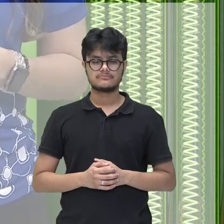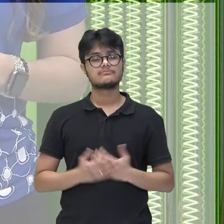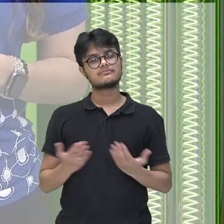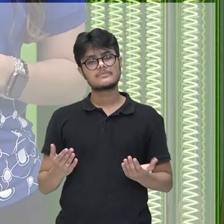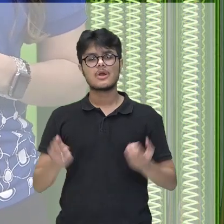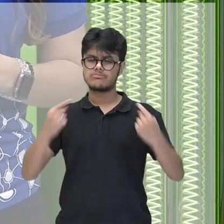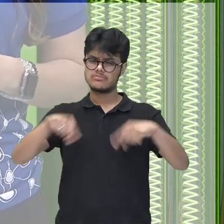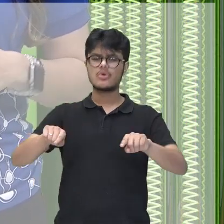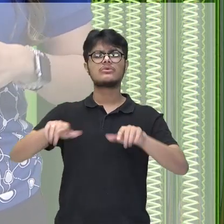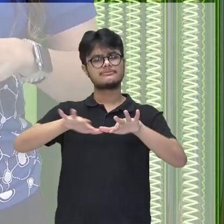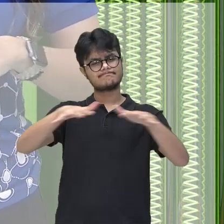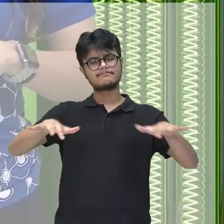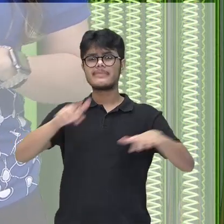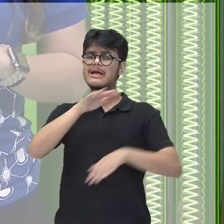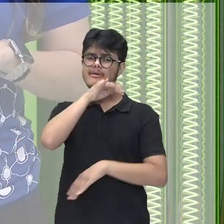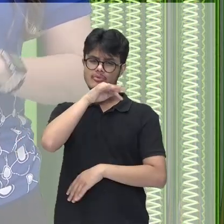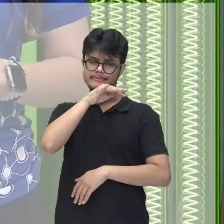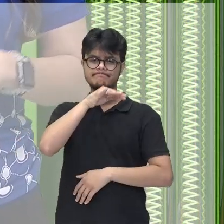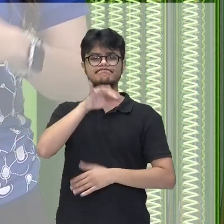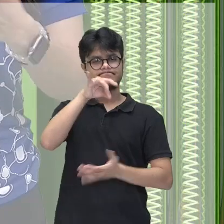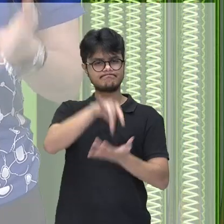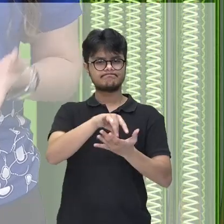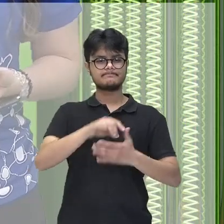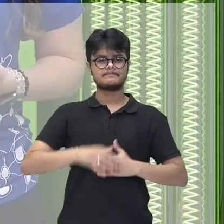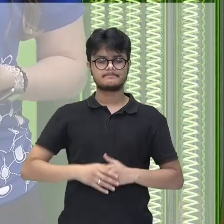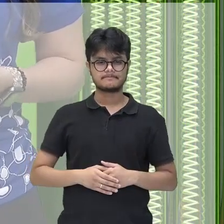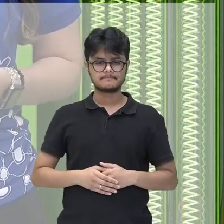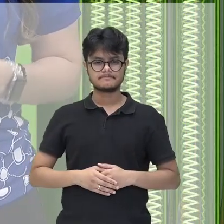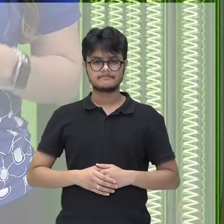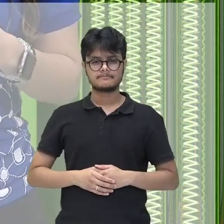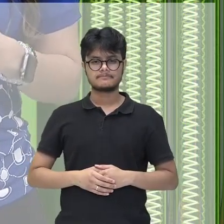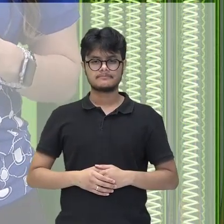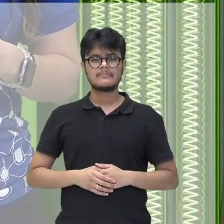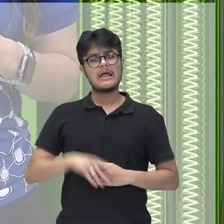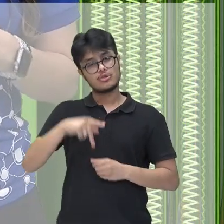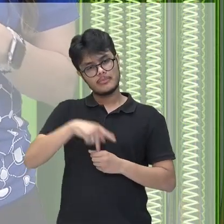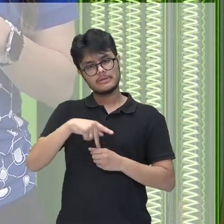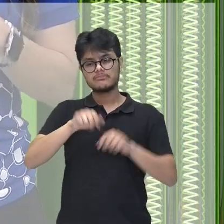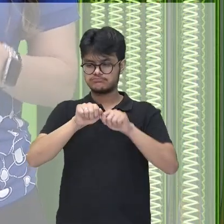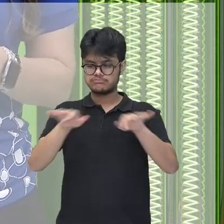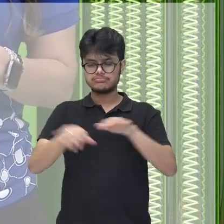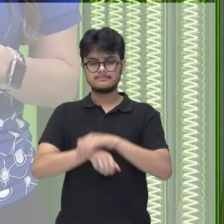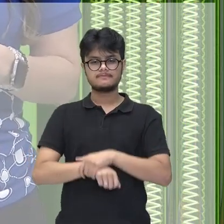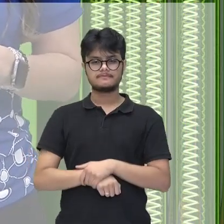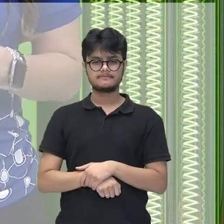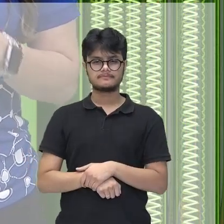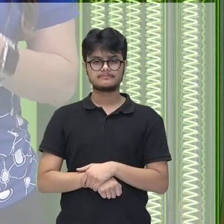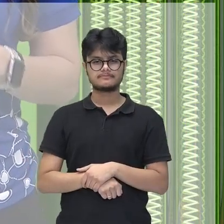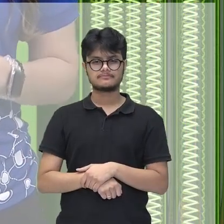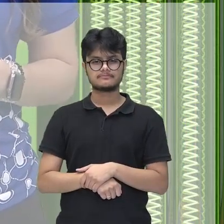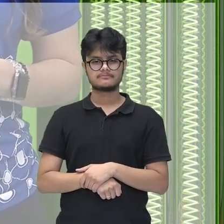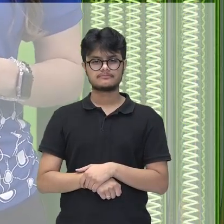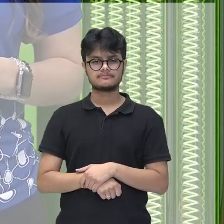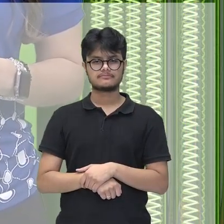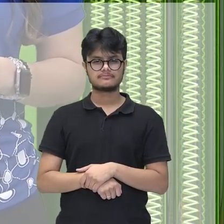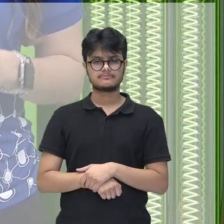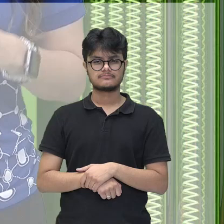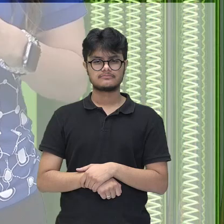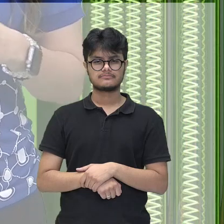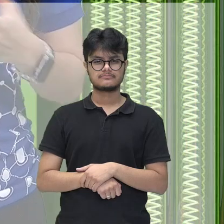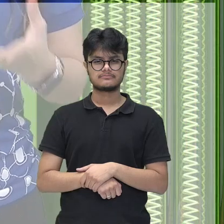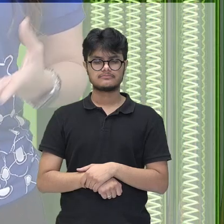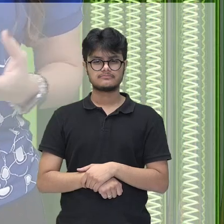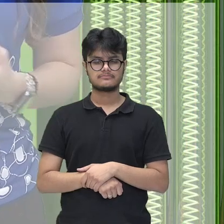dano, esse impacto ambiental do extravasamento do petróleo é algo que é muito preocupante,